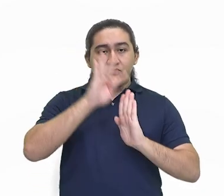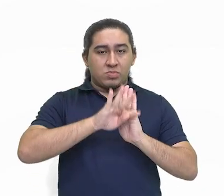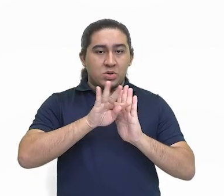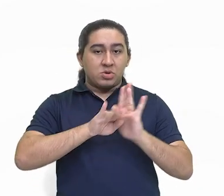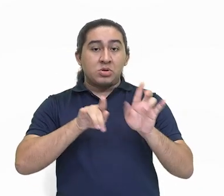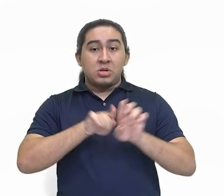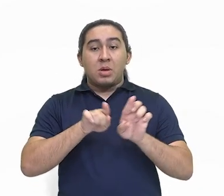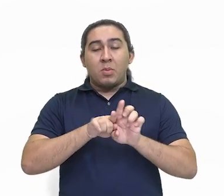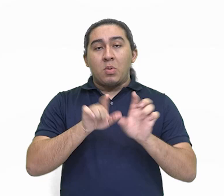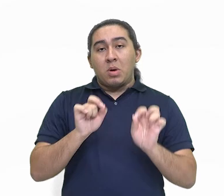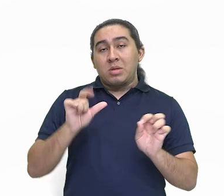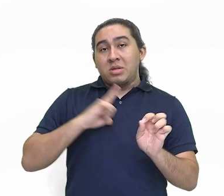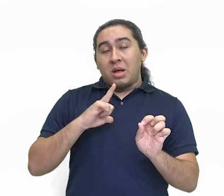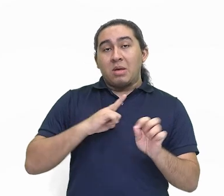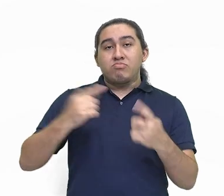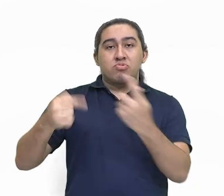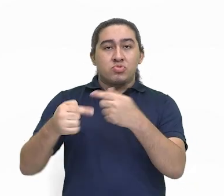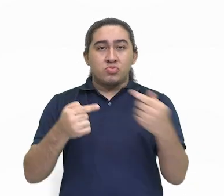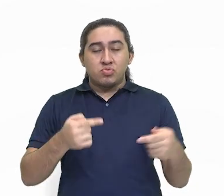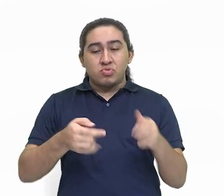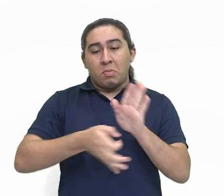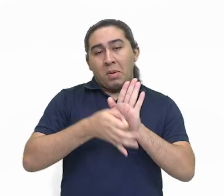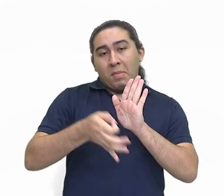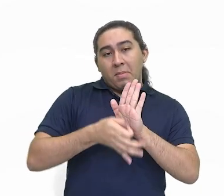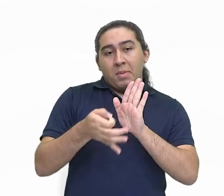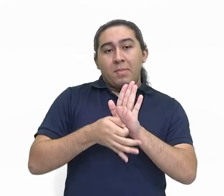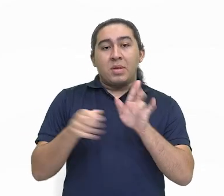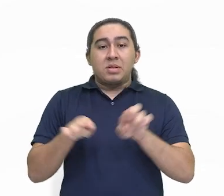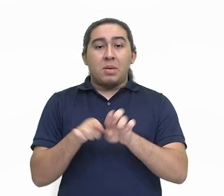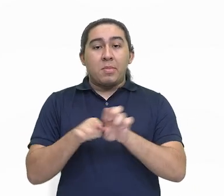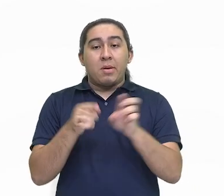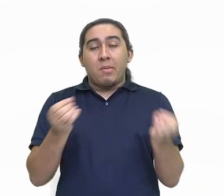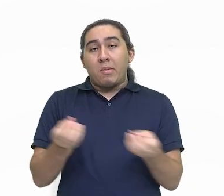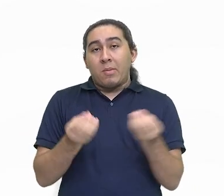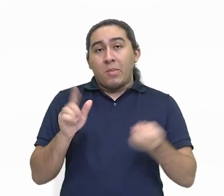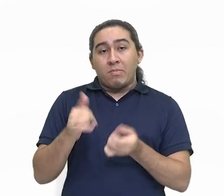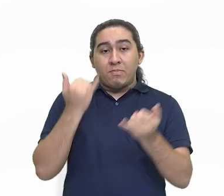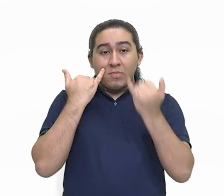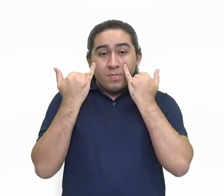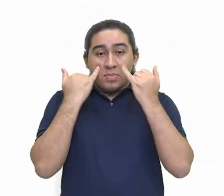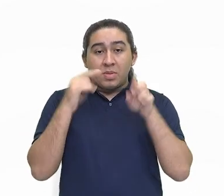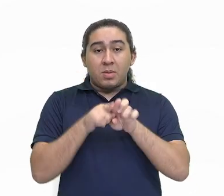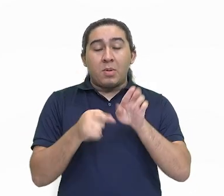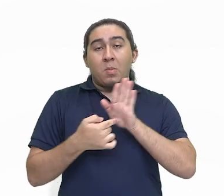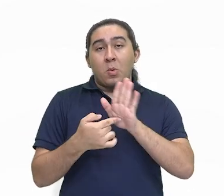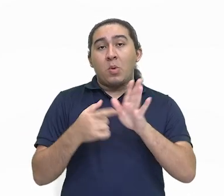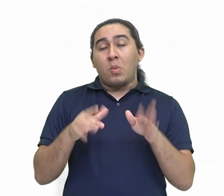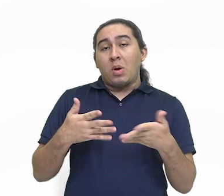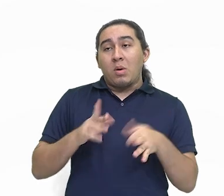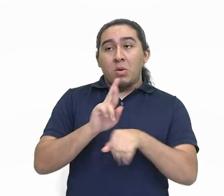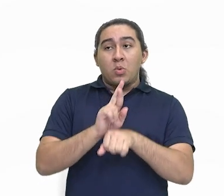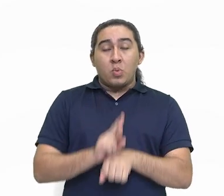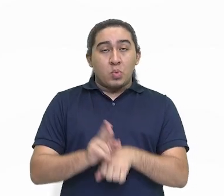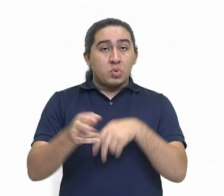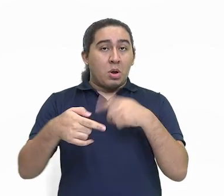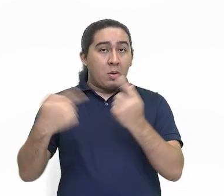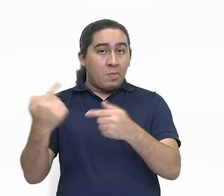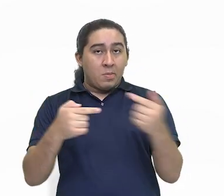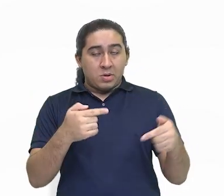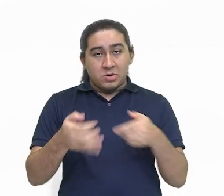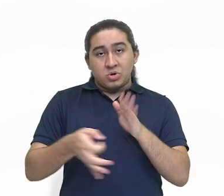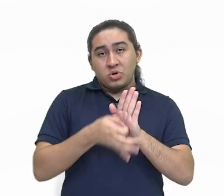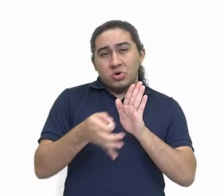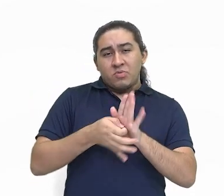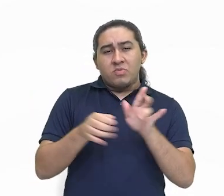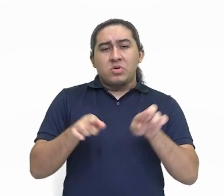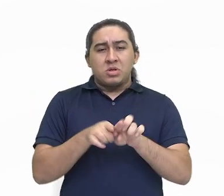textuais, intencionalidade discursiva, identificação dos recursos argumentativos,